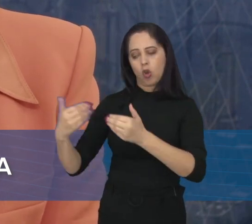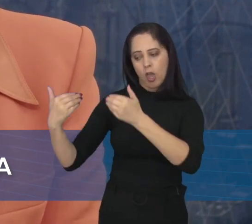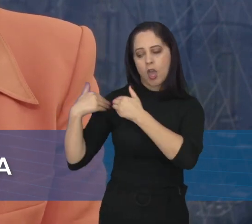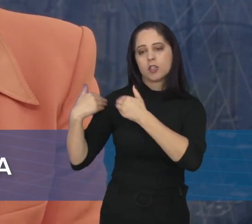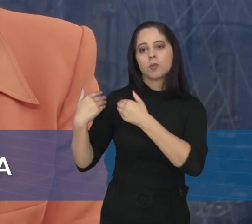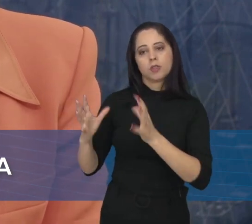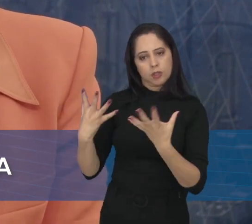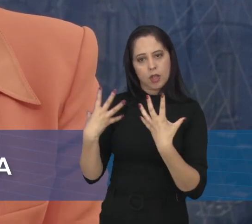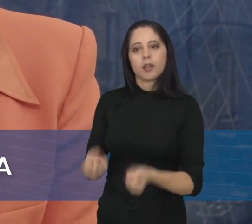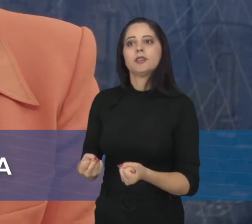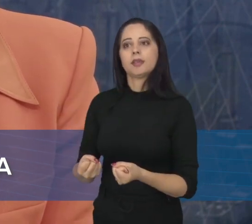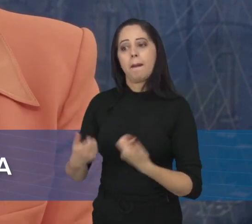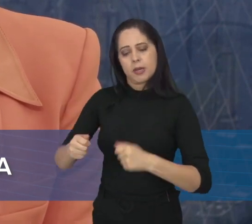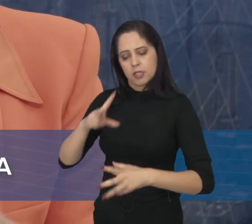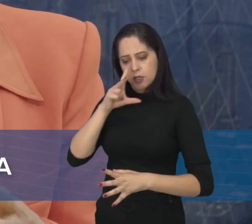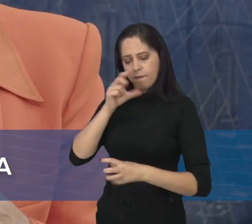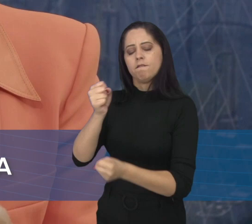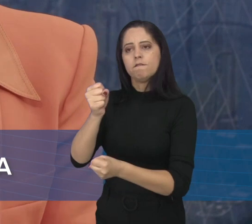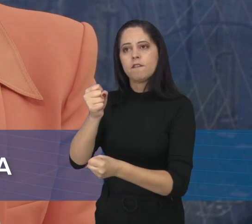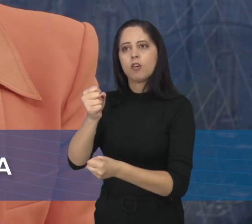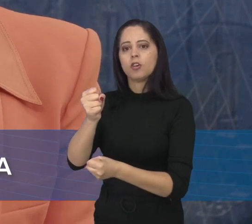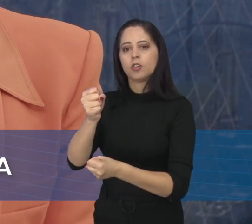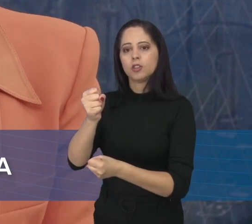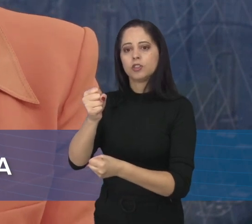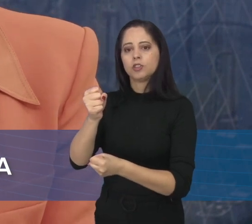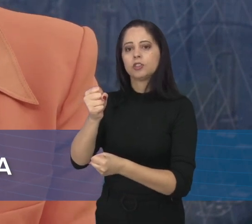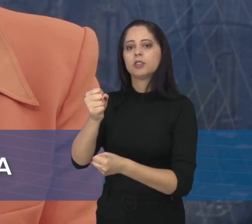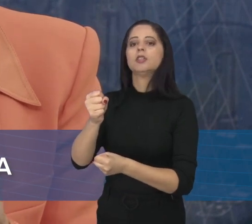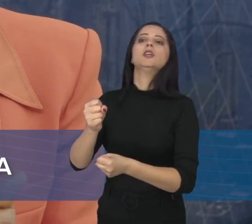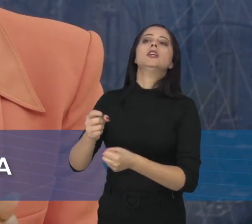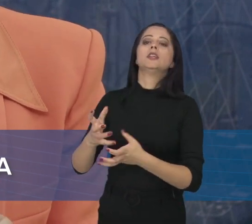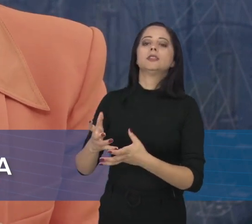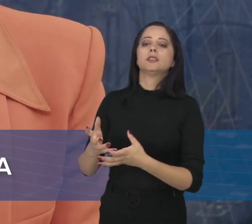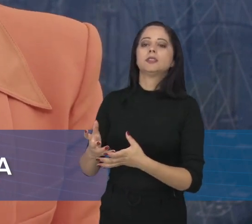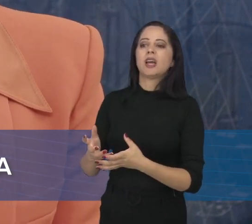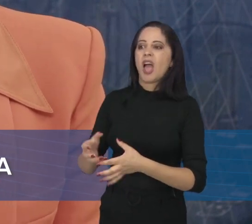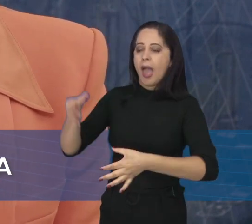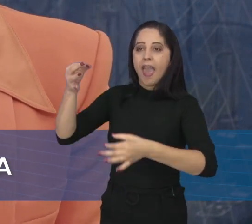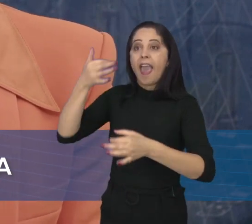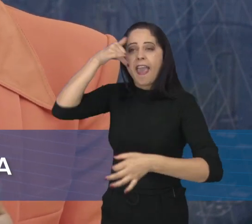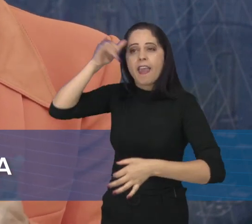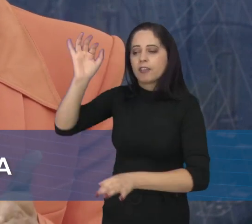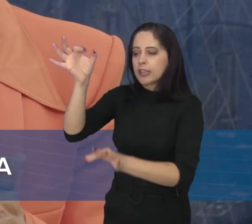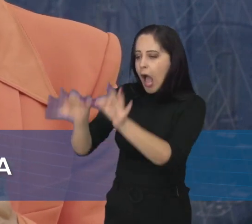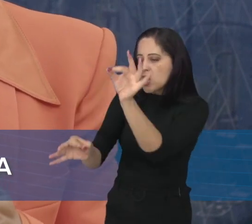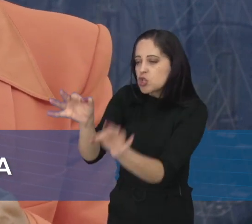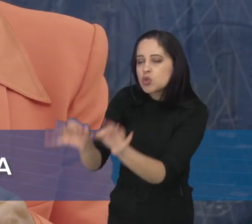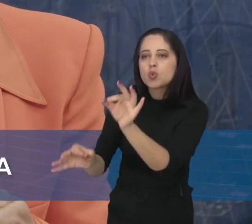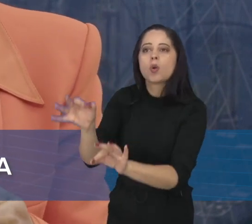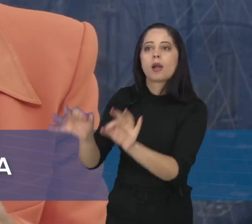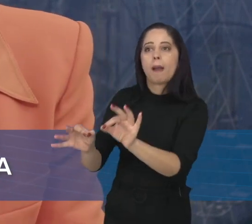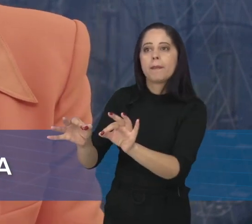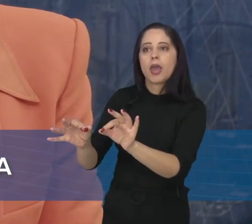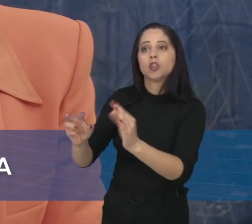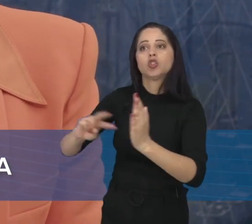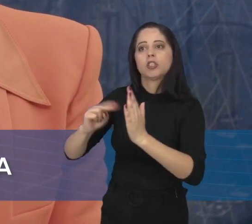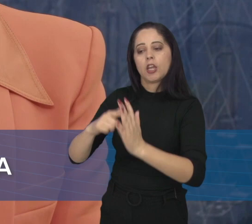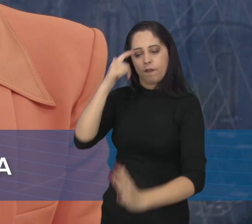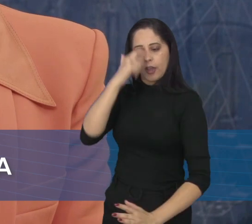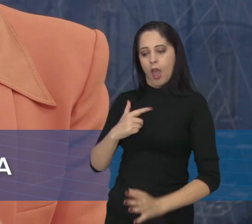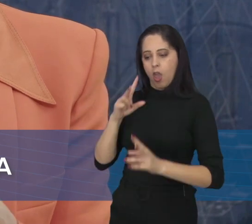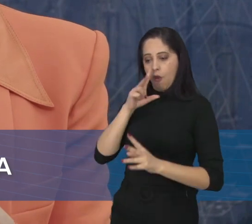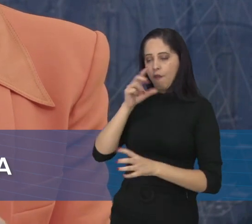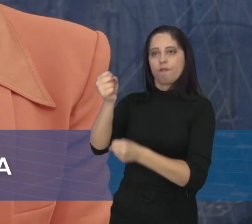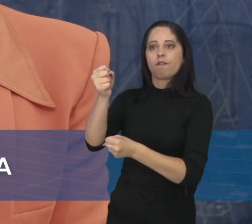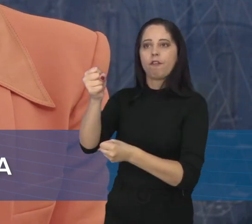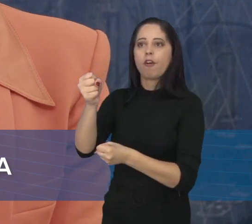forte. Sim. Precisa ser forte. Então, para tolerar precisa ser forte, para não julgar e não ter uma postura